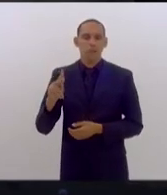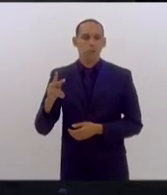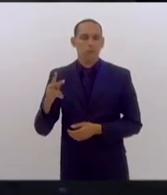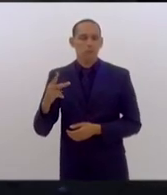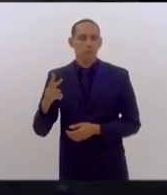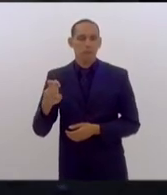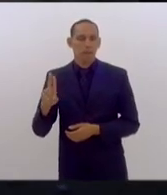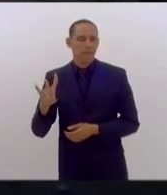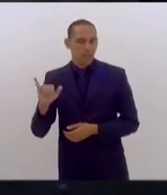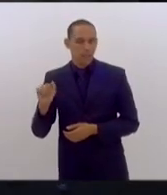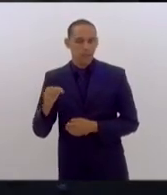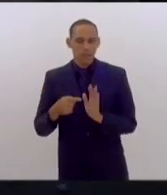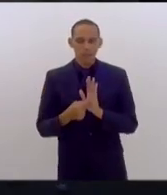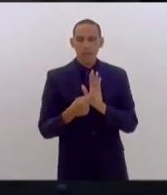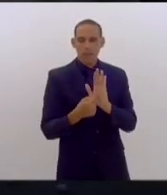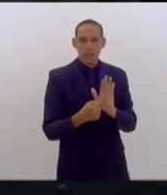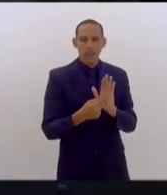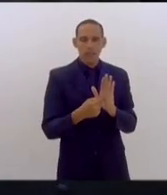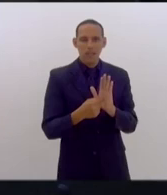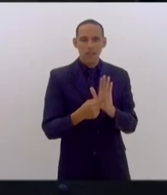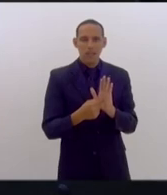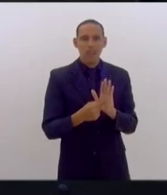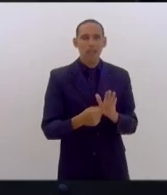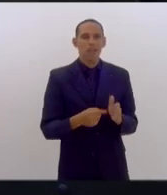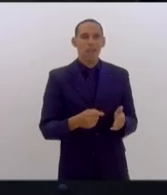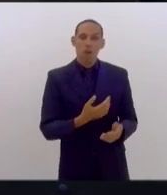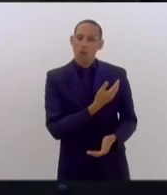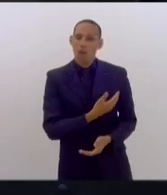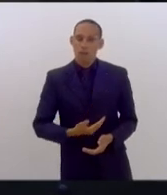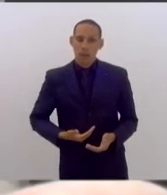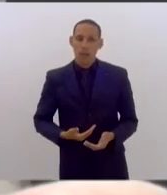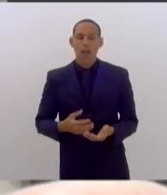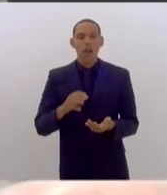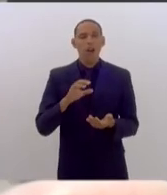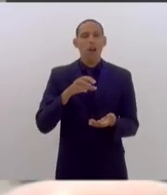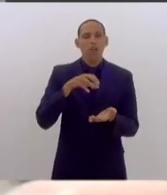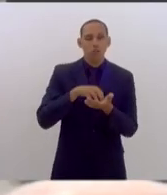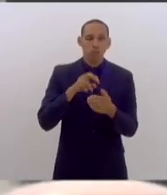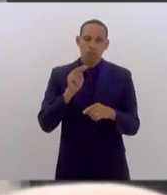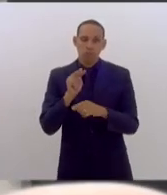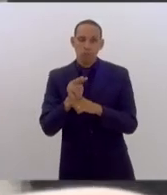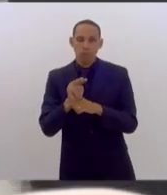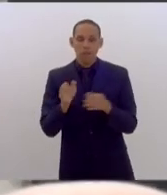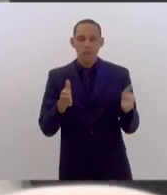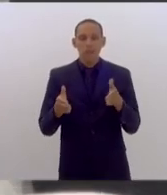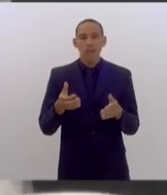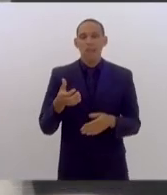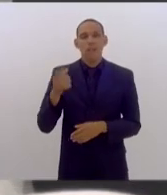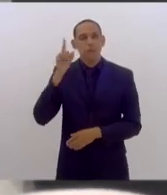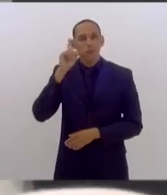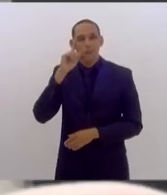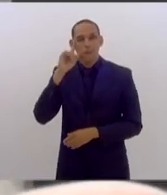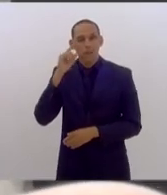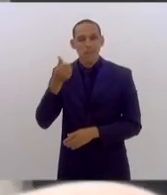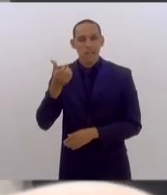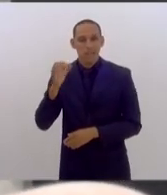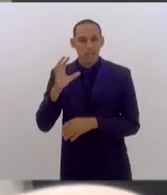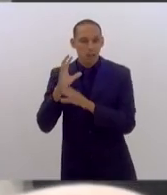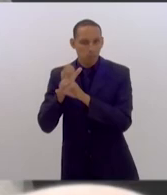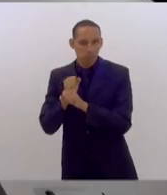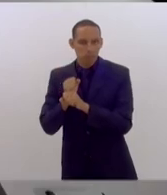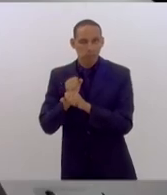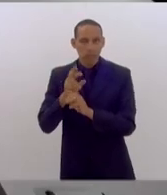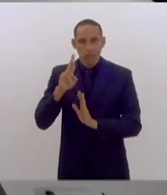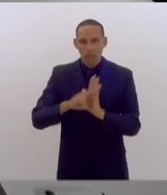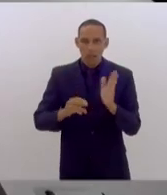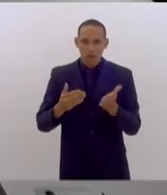presente agência reguladora é o poder concedente e em até 60 dias depois do relatório aprovado